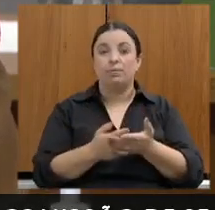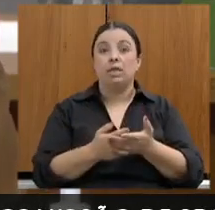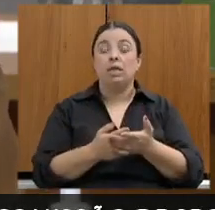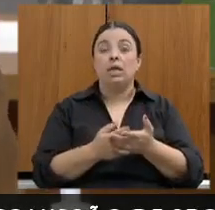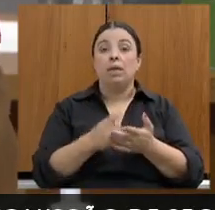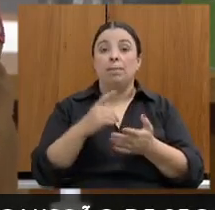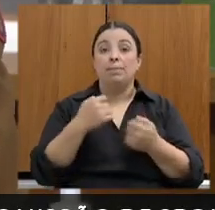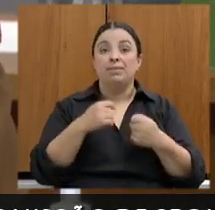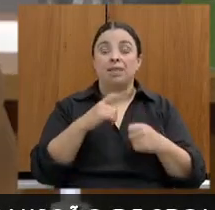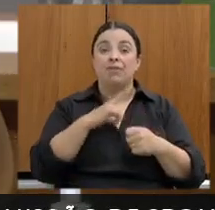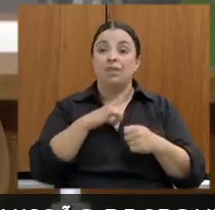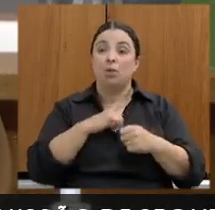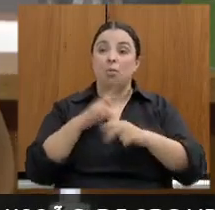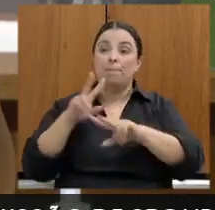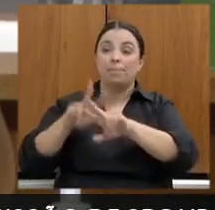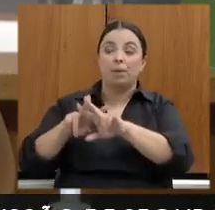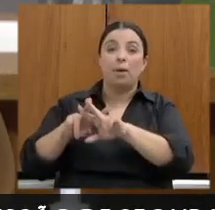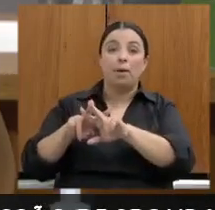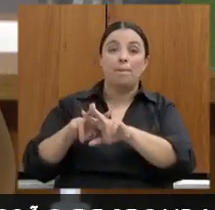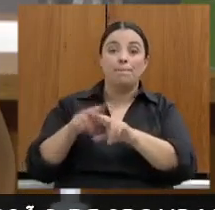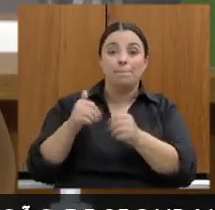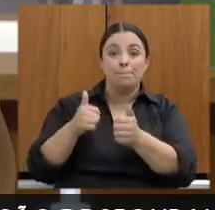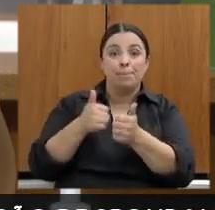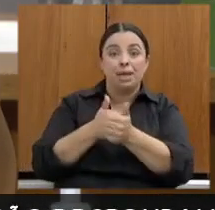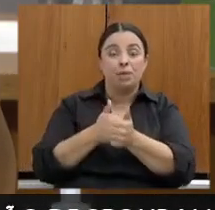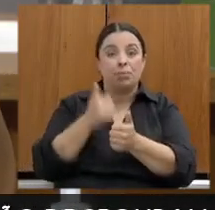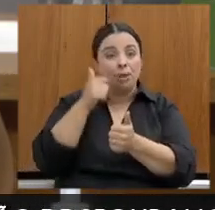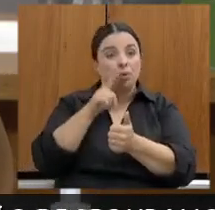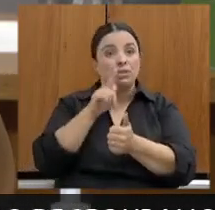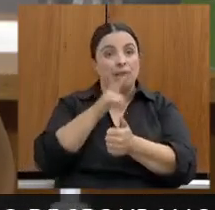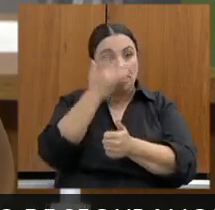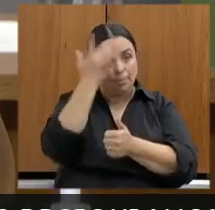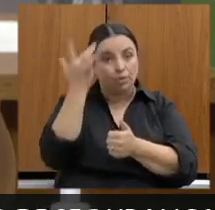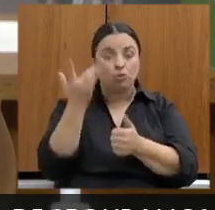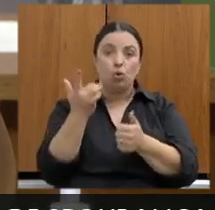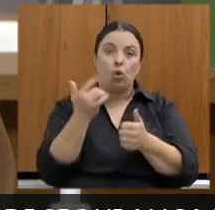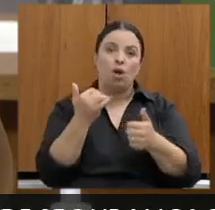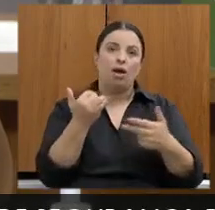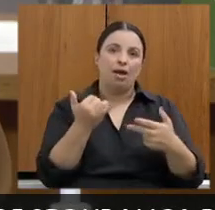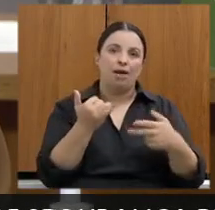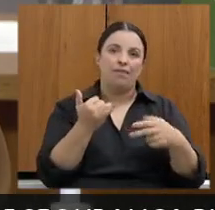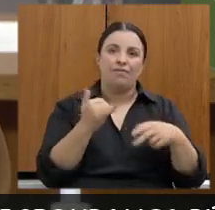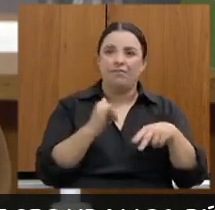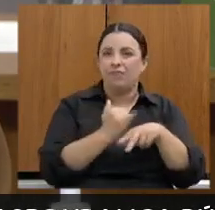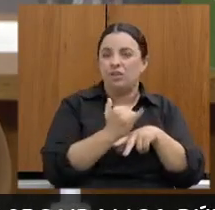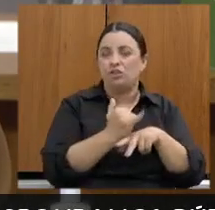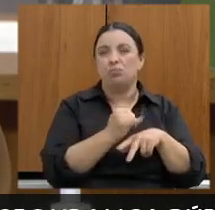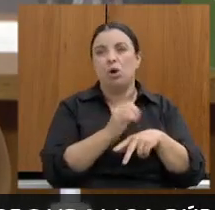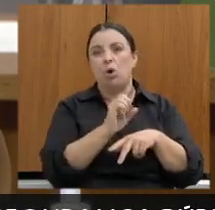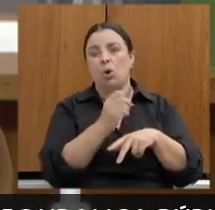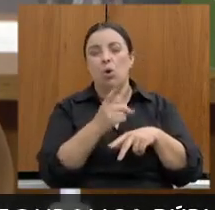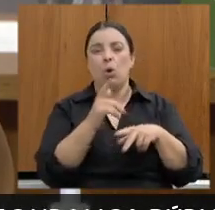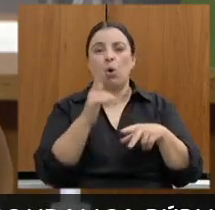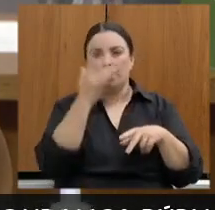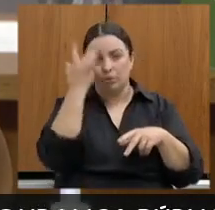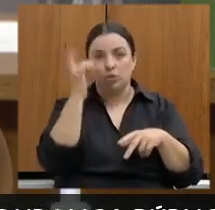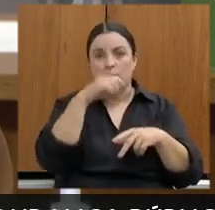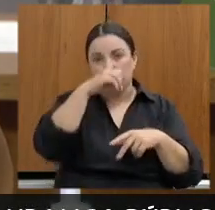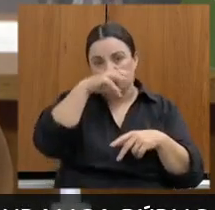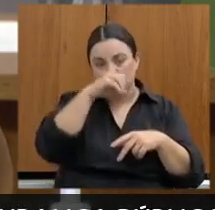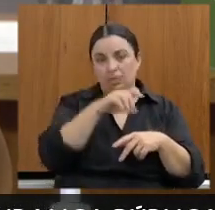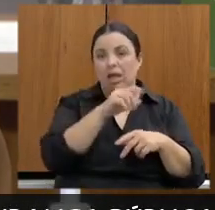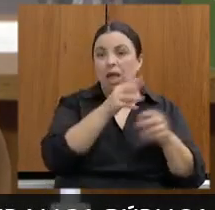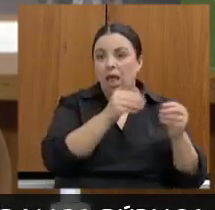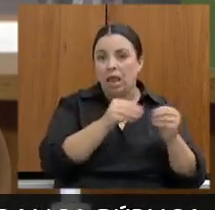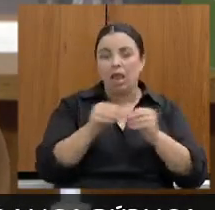eu conseguia levar inclusive à o a vítima e o agente ali diante do delegado